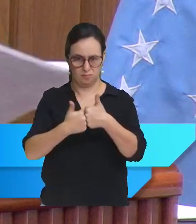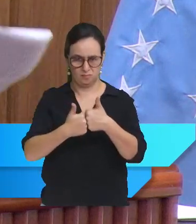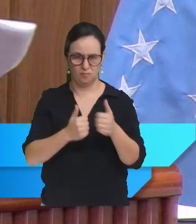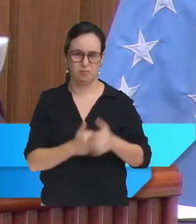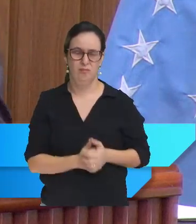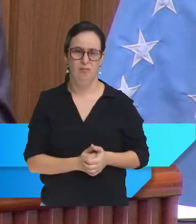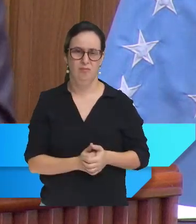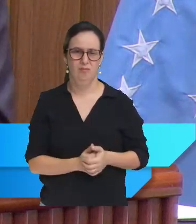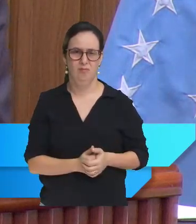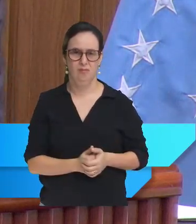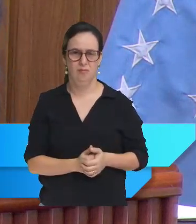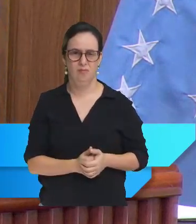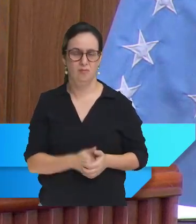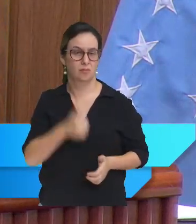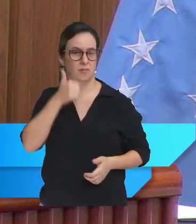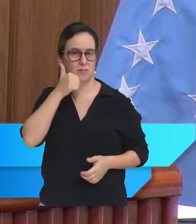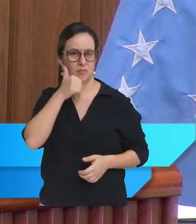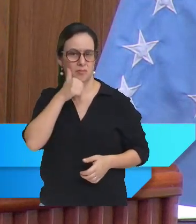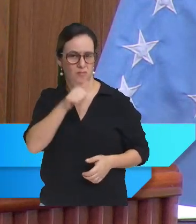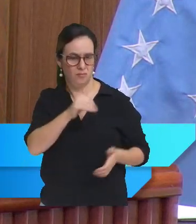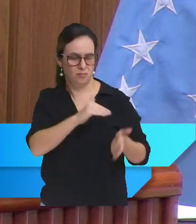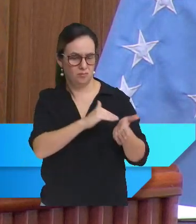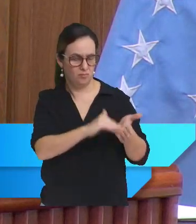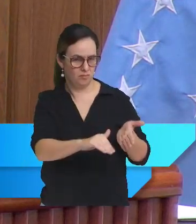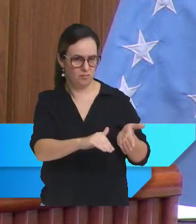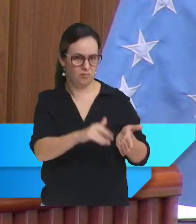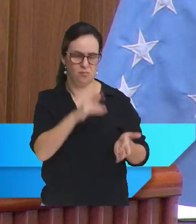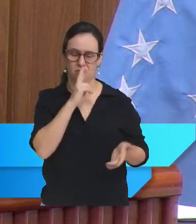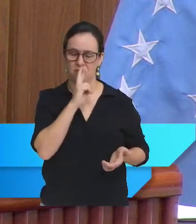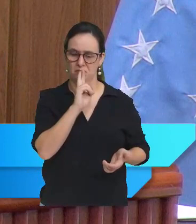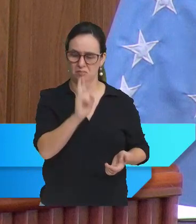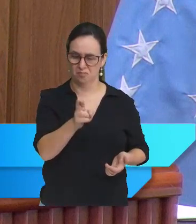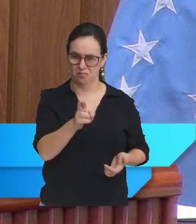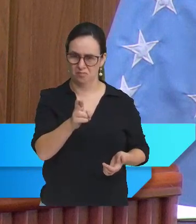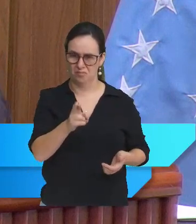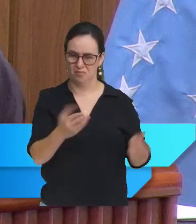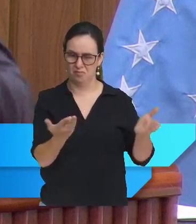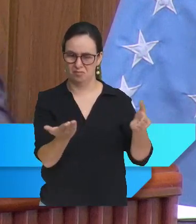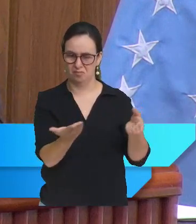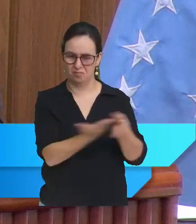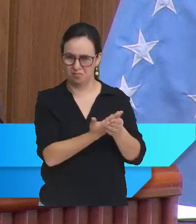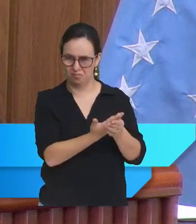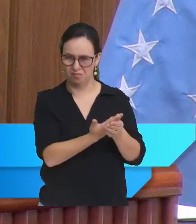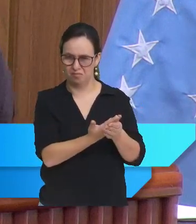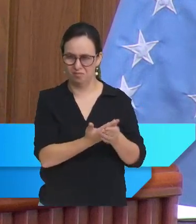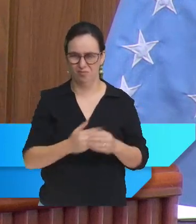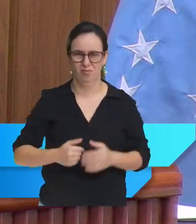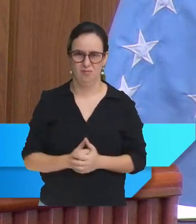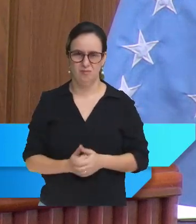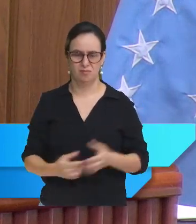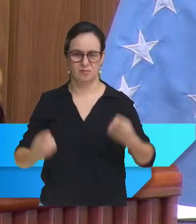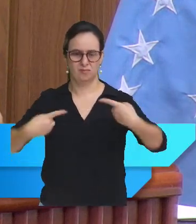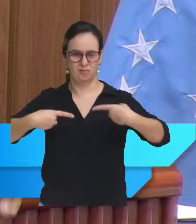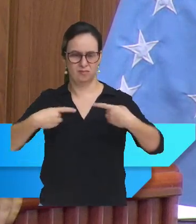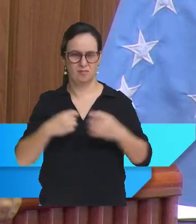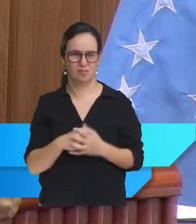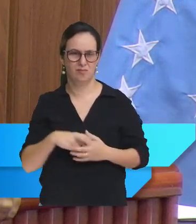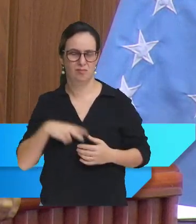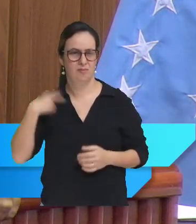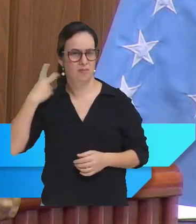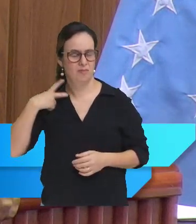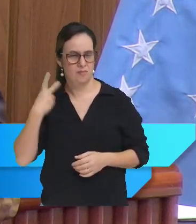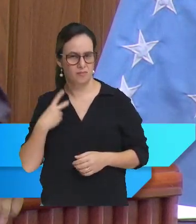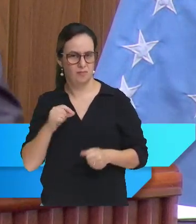Jurídicos me processou. A secretária entrou com uma ação de danos morais contra um vereador que estava exercendo seu papel